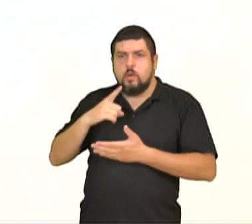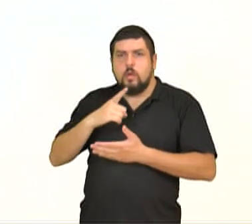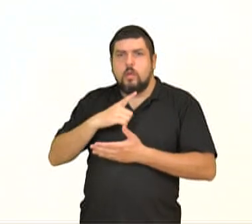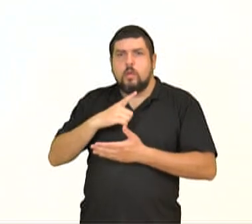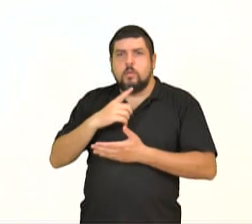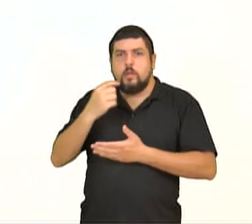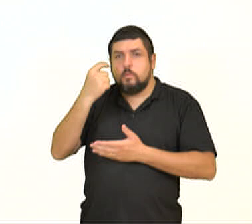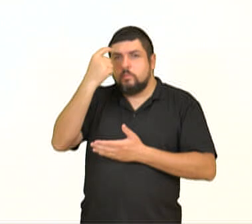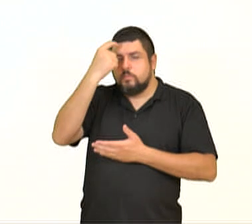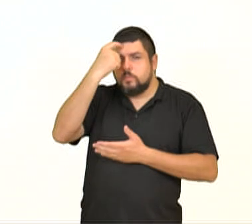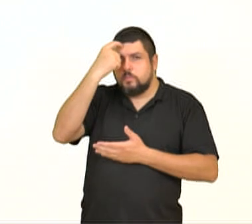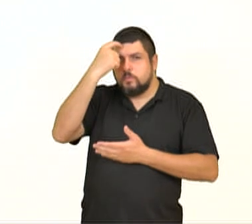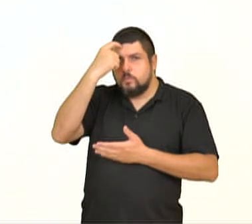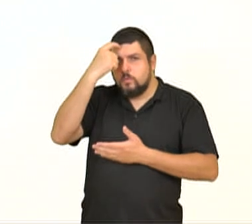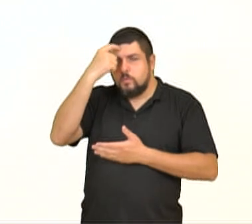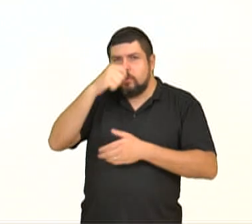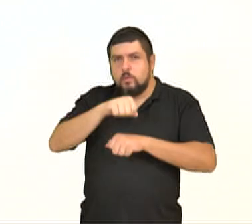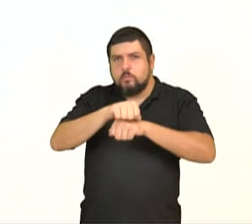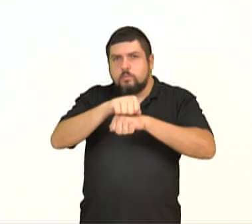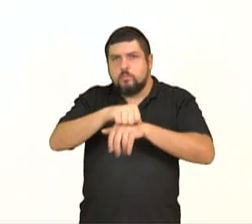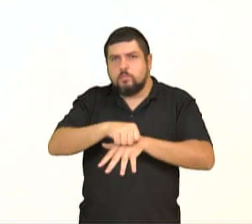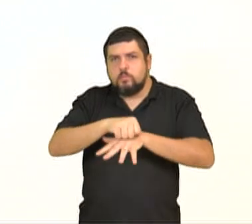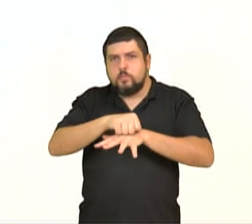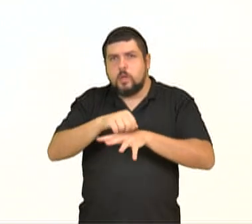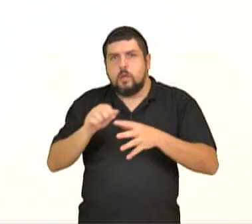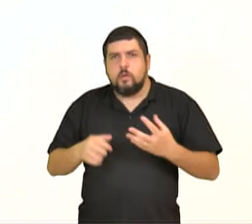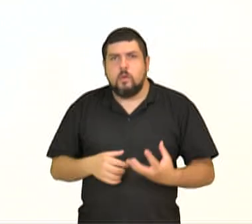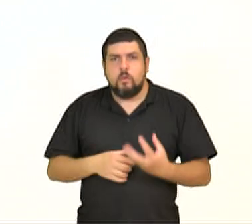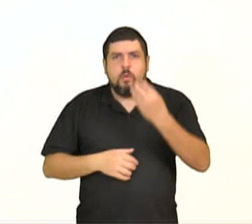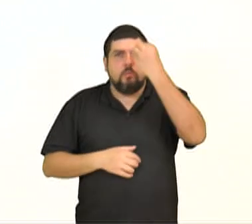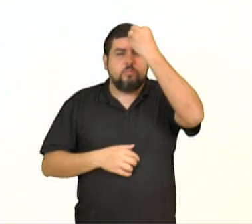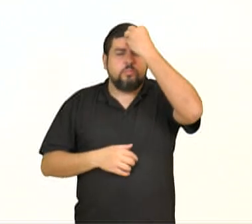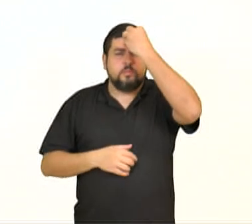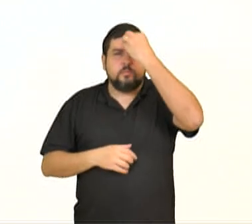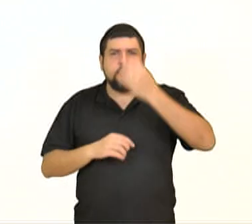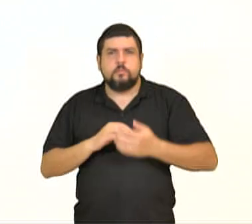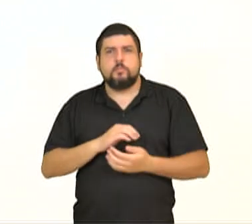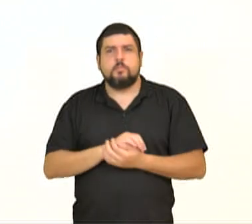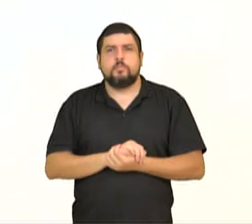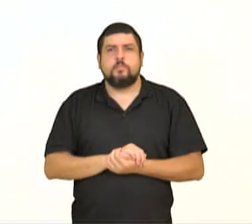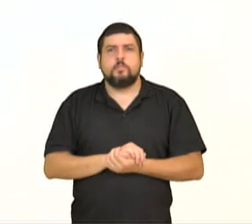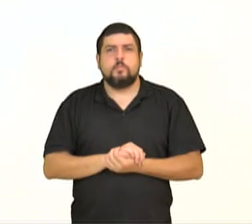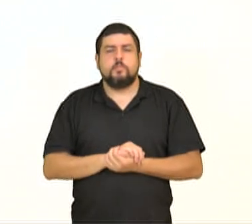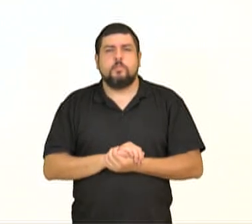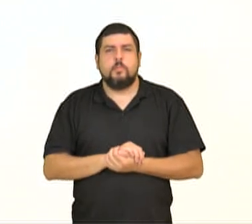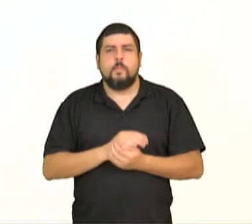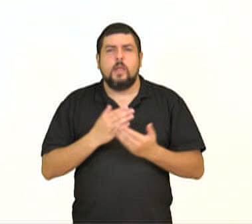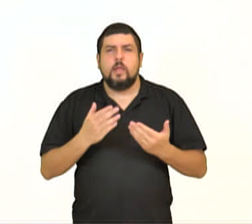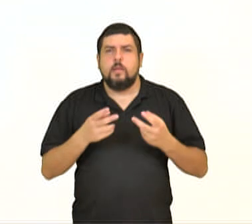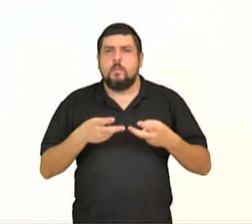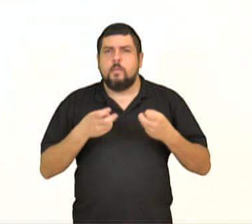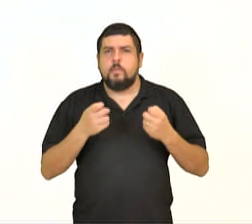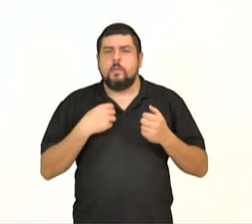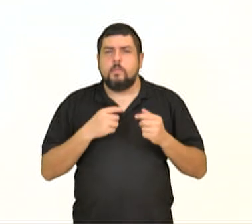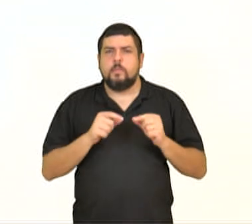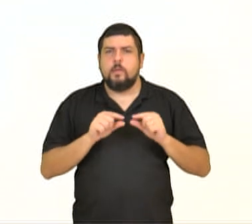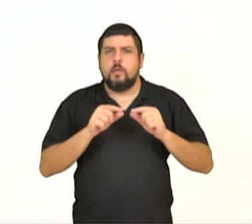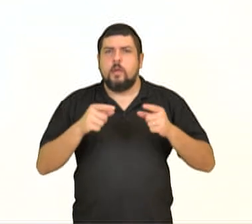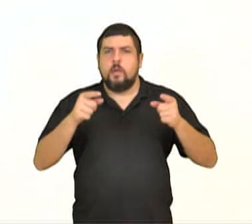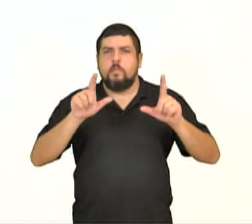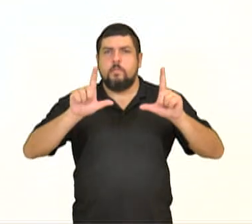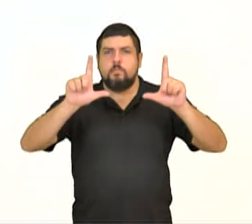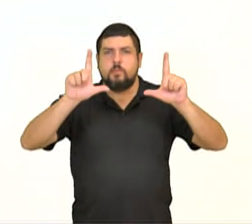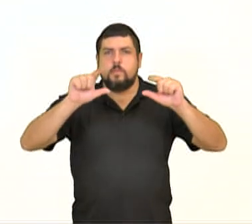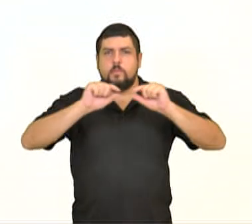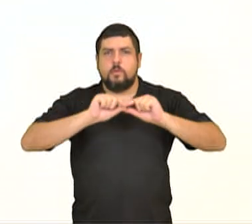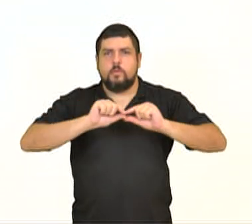em seus cérebros. Então, vejam que a linguagem verbal são as palavras que estão aqui disponíveis para que o leitor possa